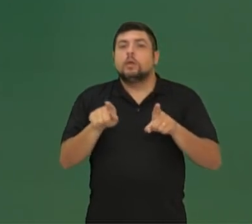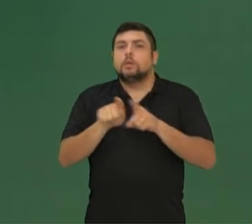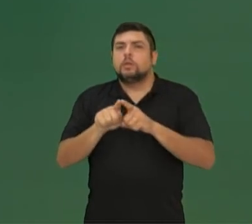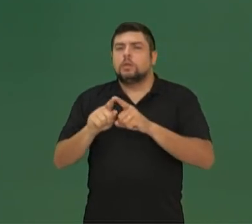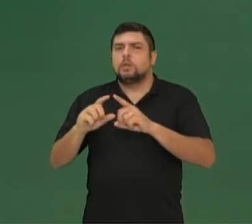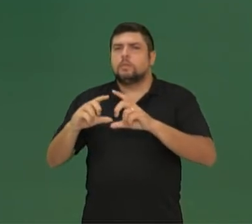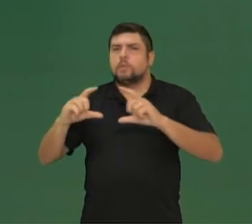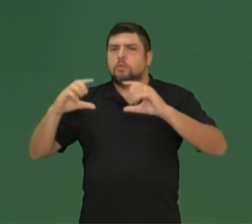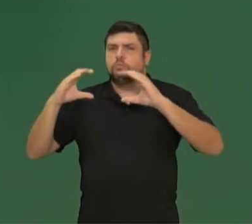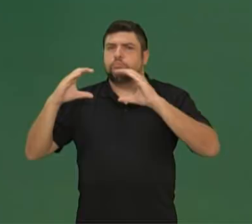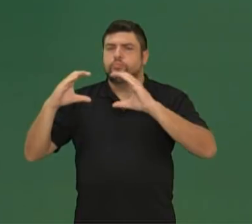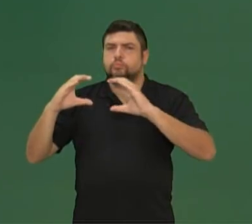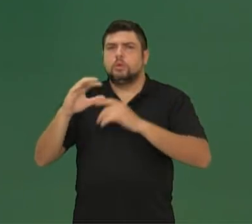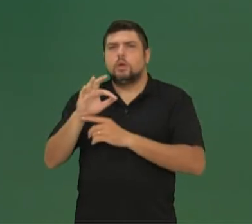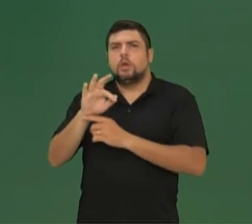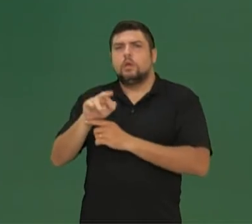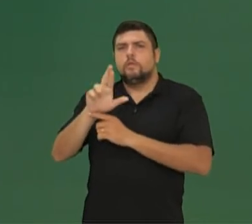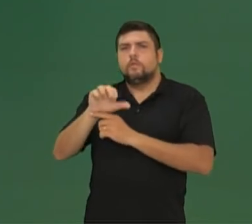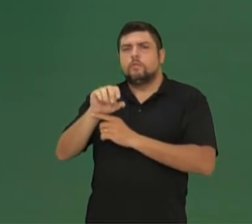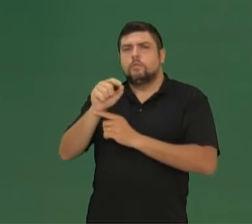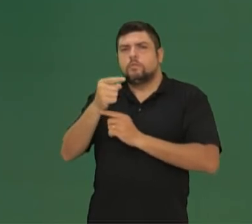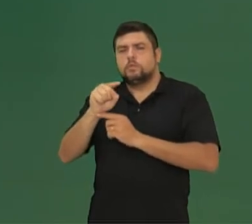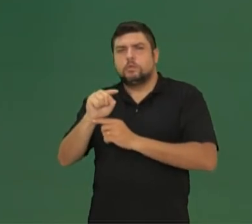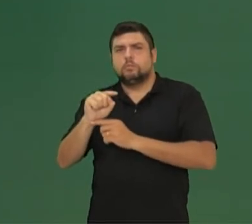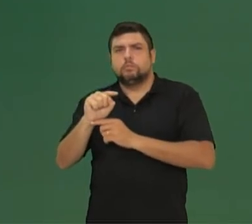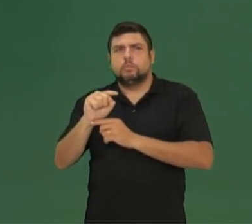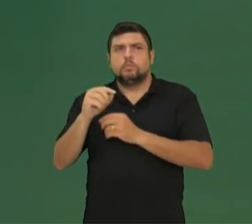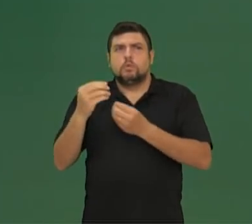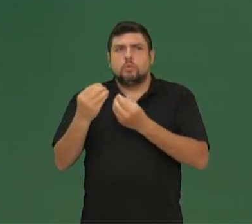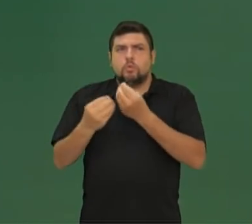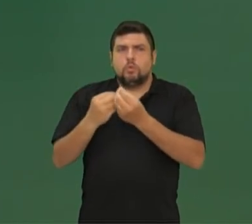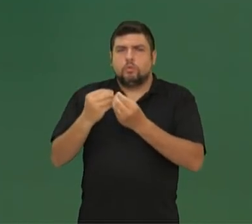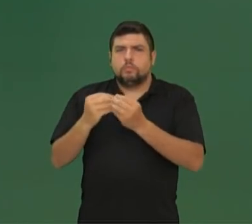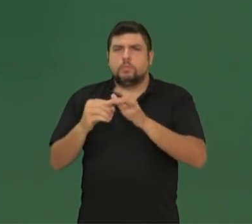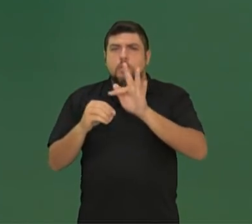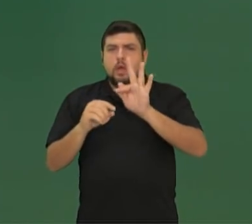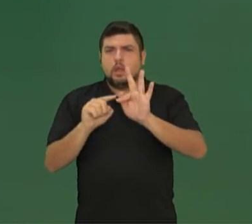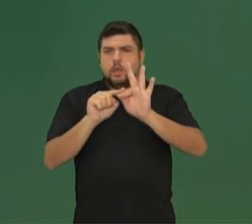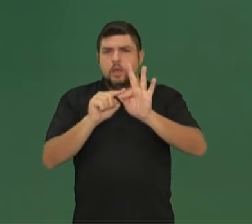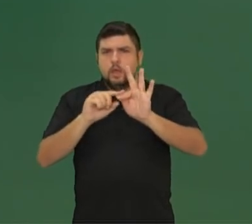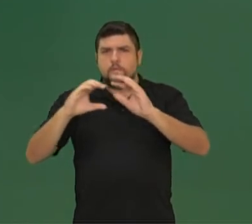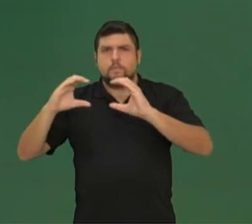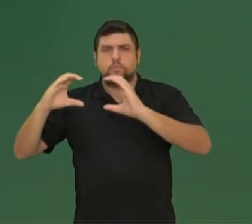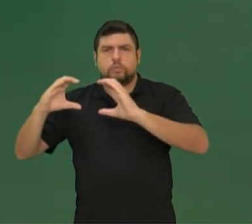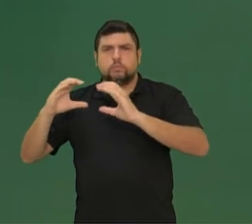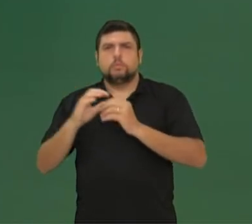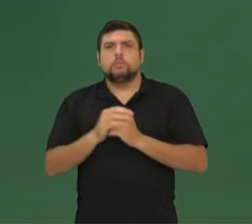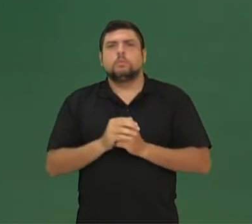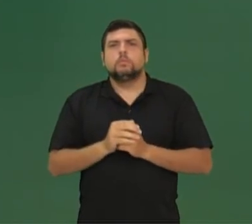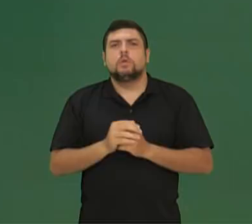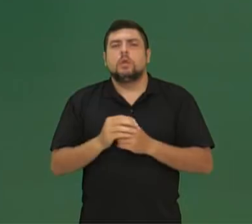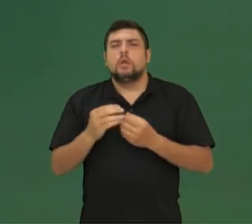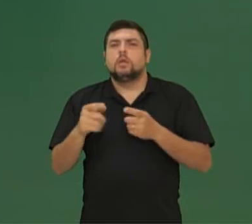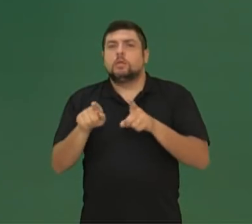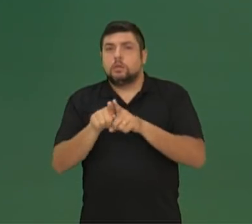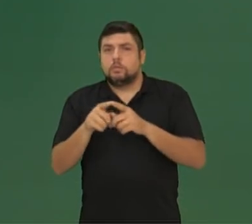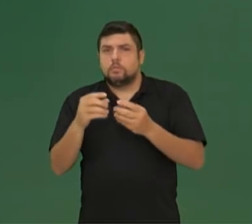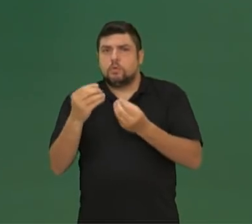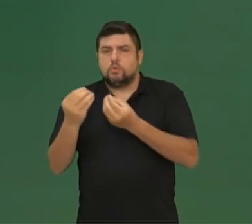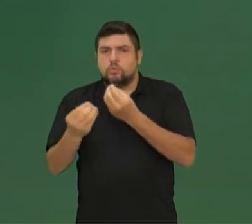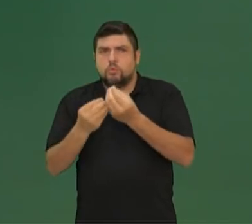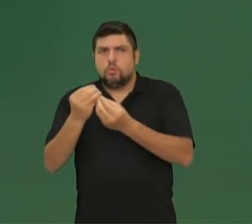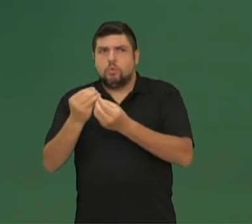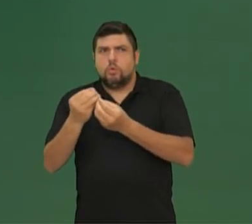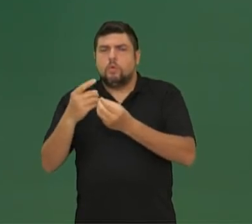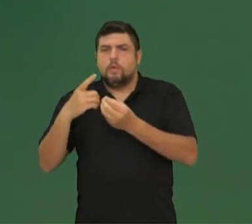linear, função modular, desculpe. Função modular. E como que ela é definida? Em relação aos números reais, eu tenho o meu